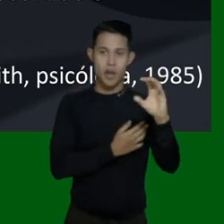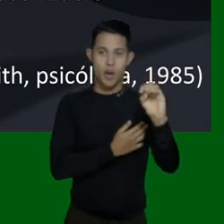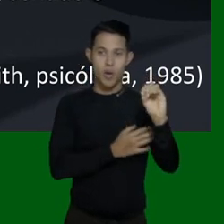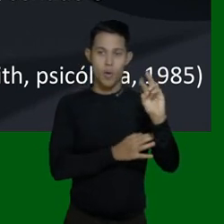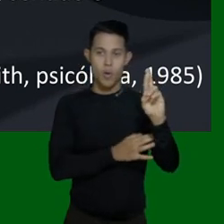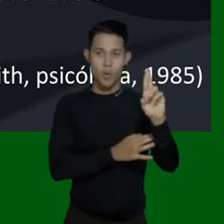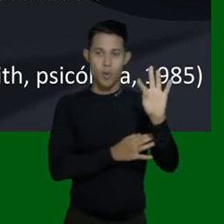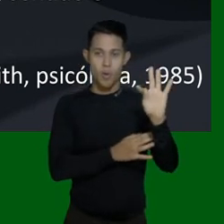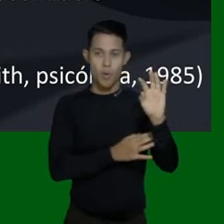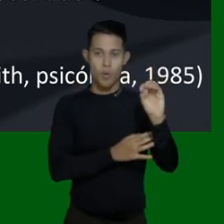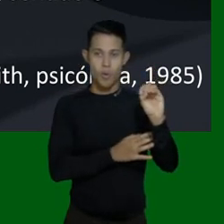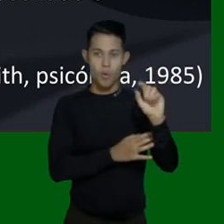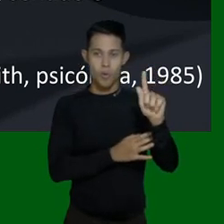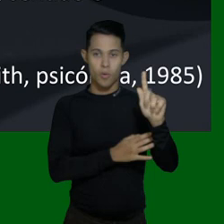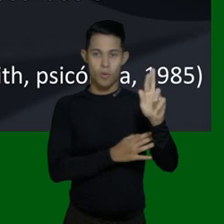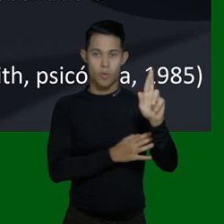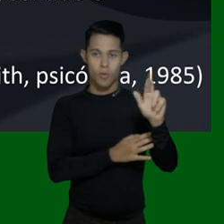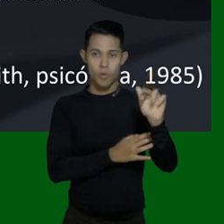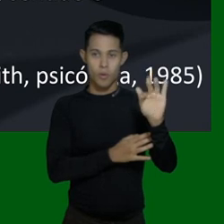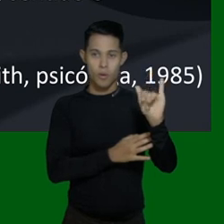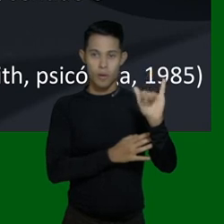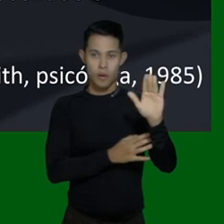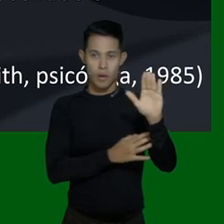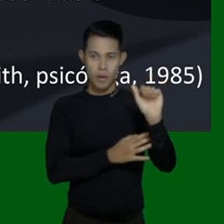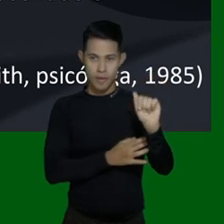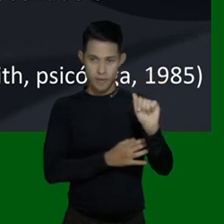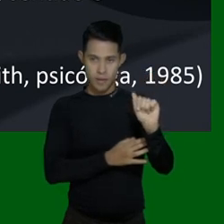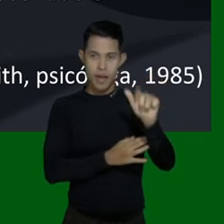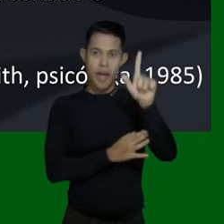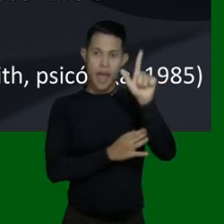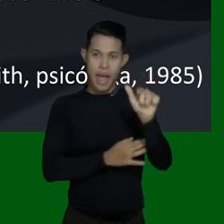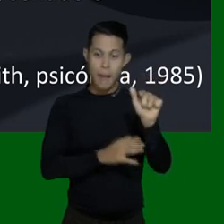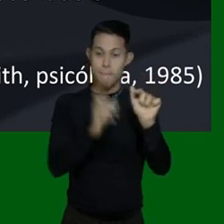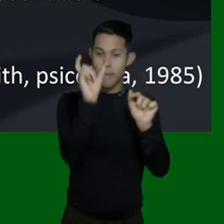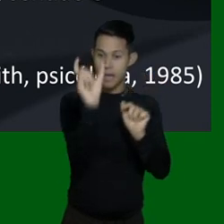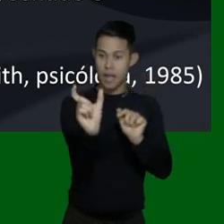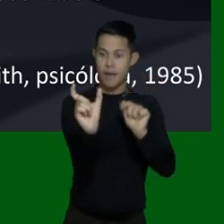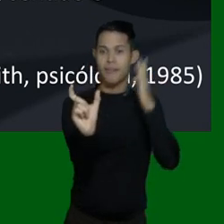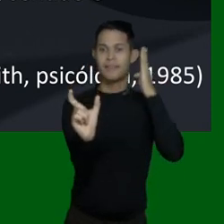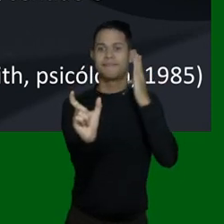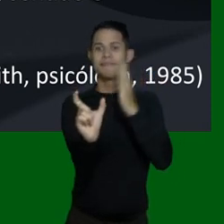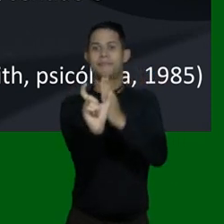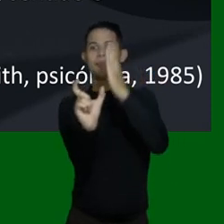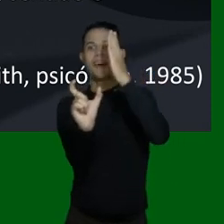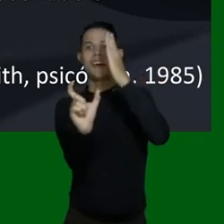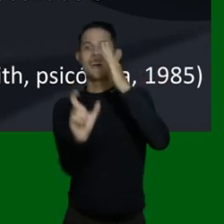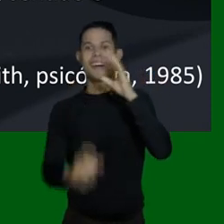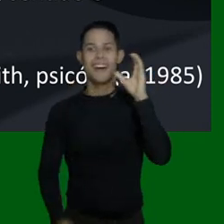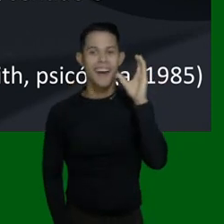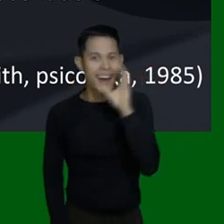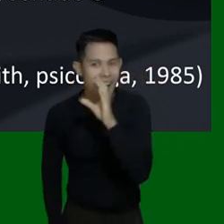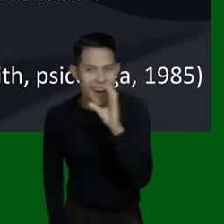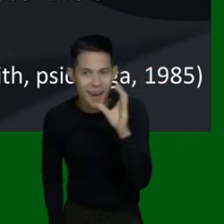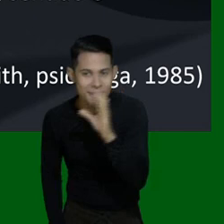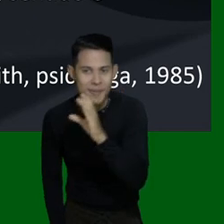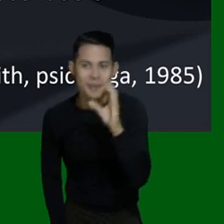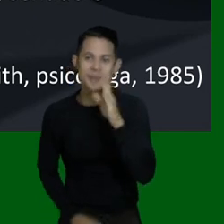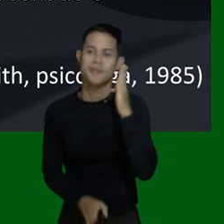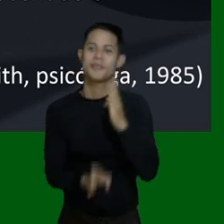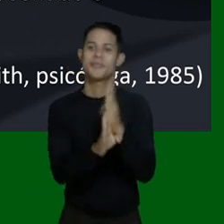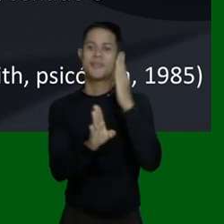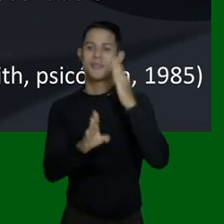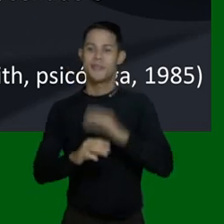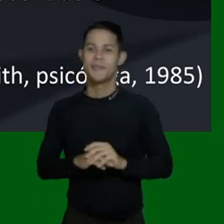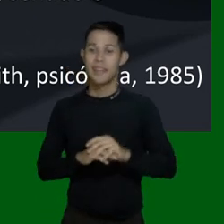reconhecimento rápido da palavra Esse trabalho é feito também no trabalho com os disléxicos é um